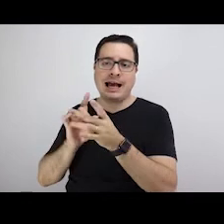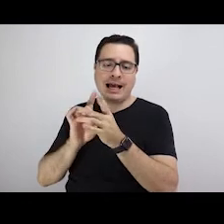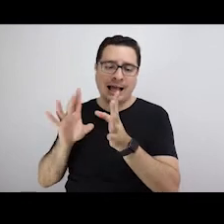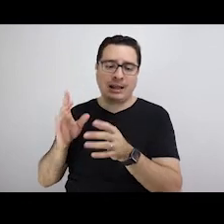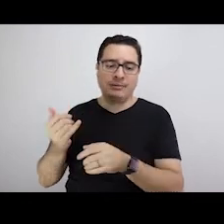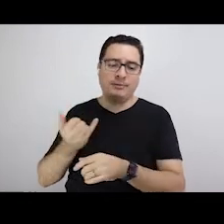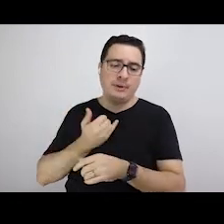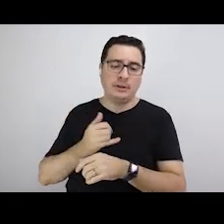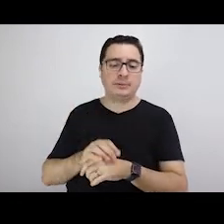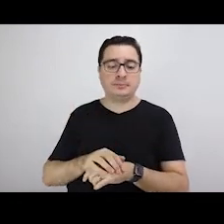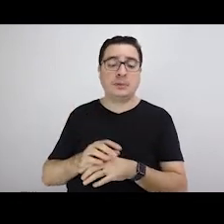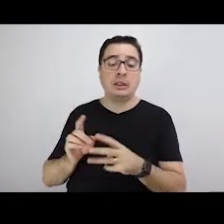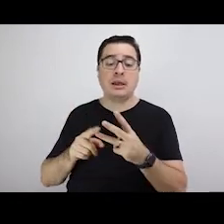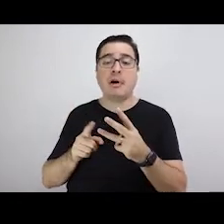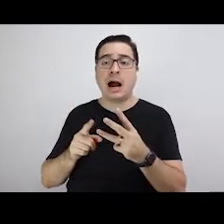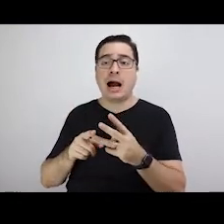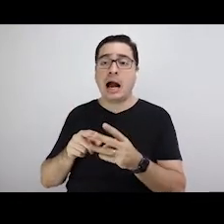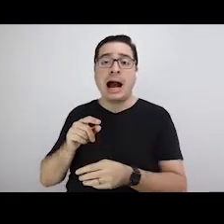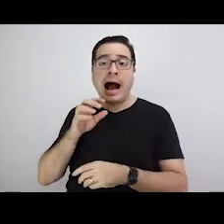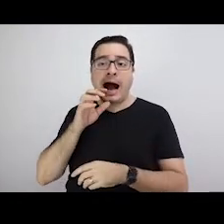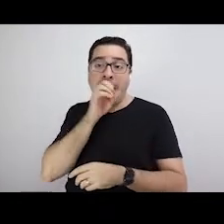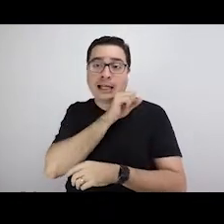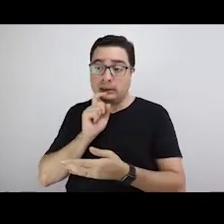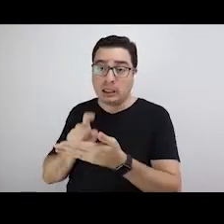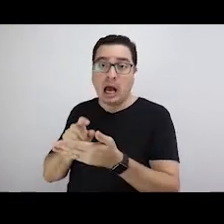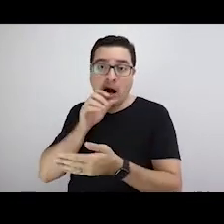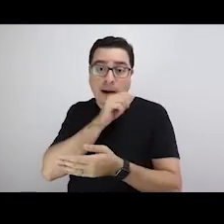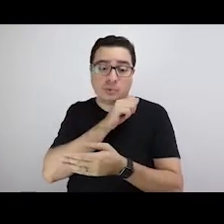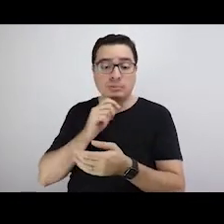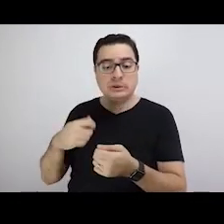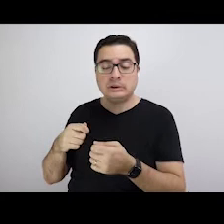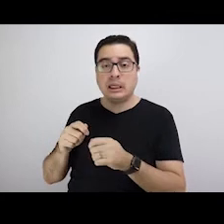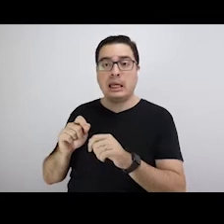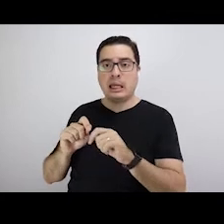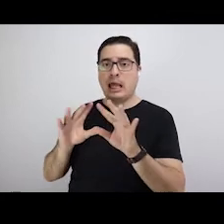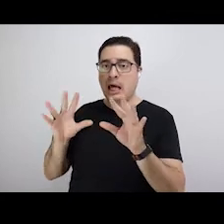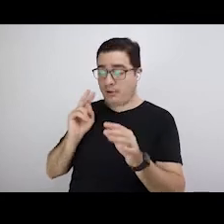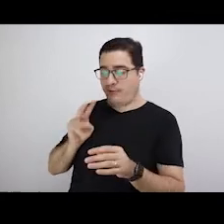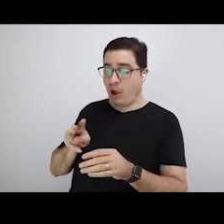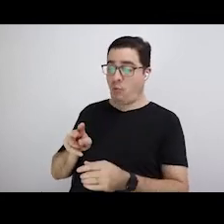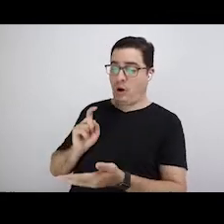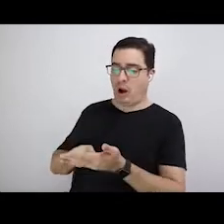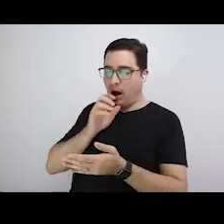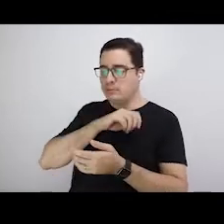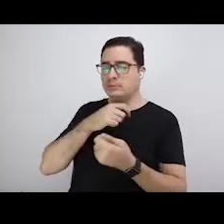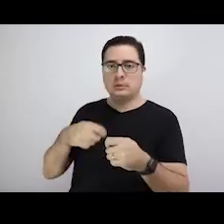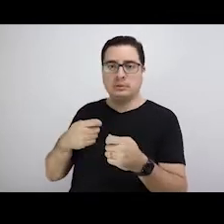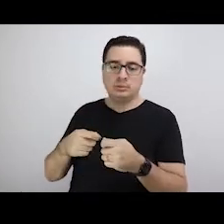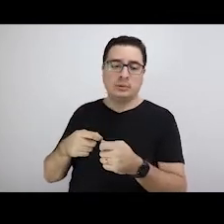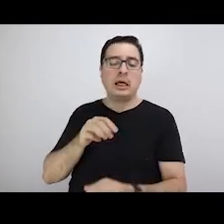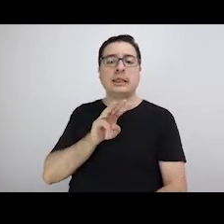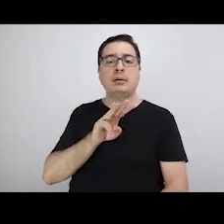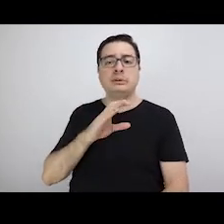Certificar-se de que a saída de emergência, entre aspas, esteja claramente identificada. E a correlação com a WCAG é a